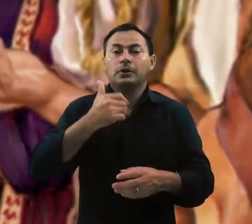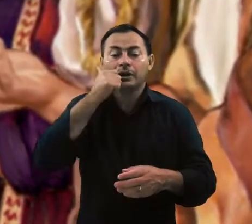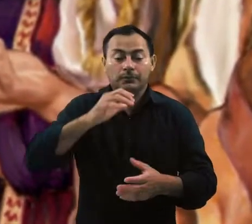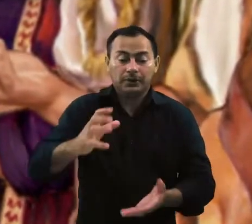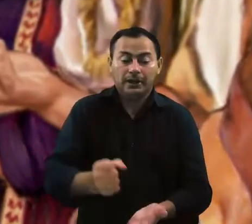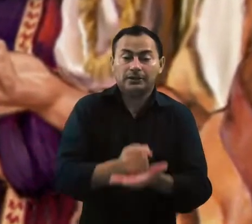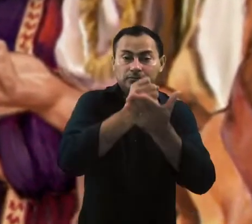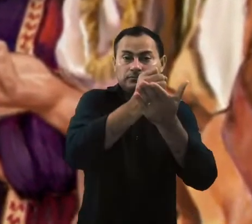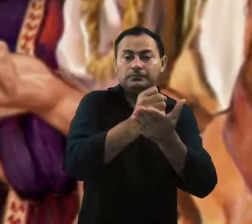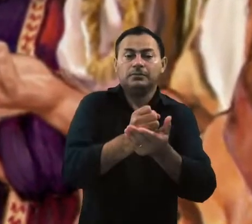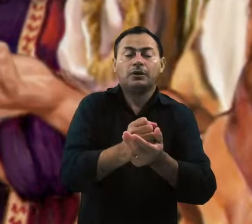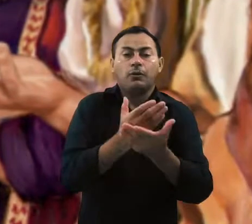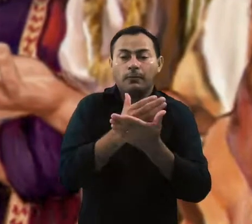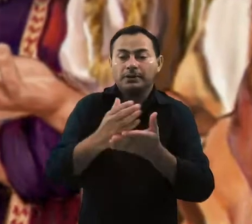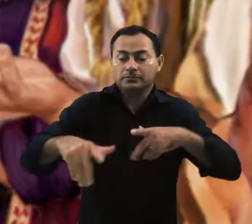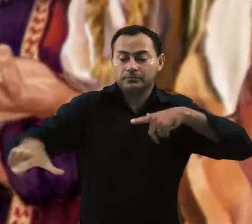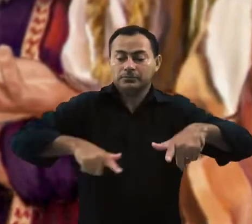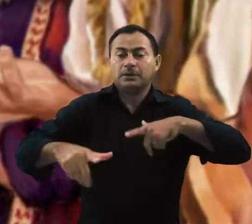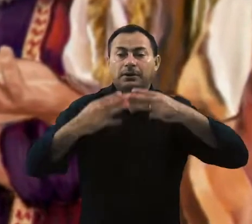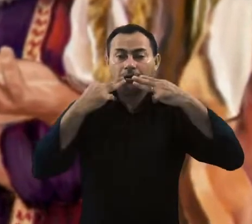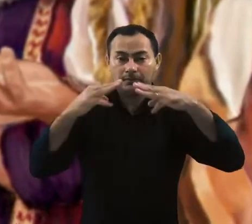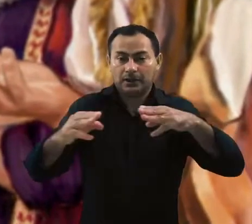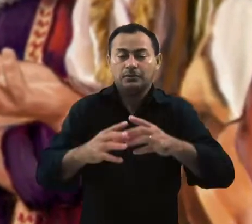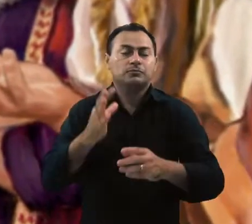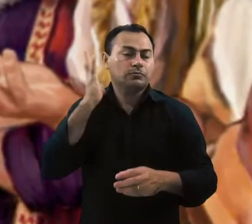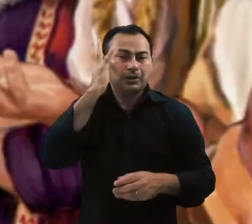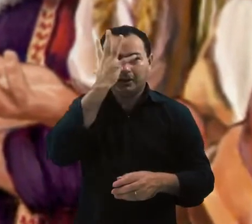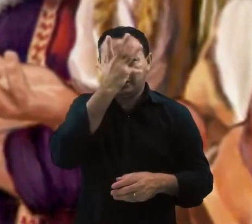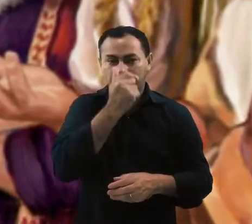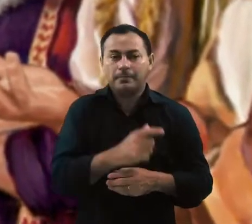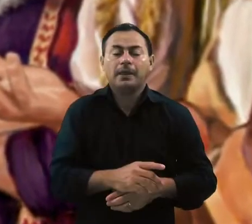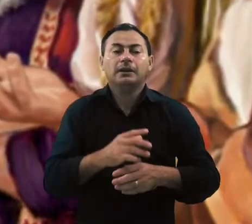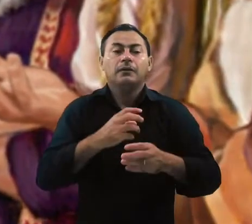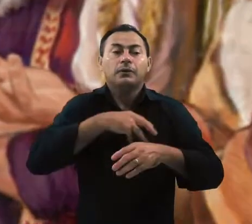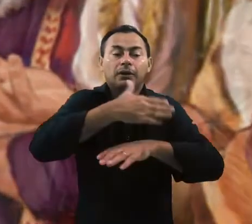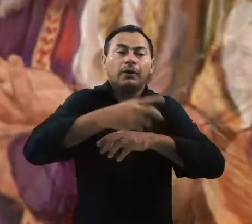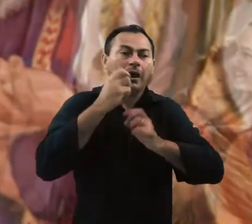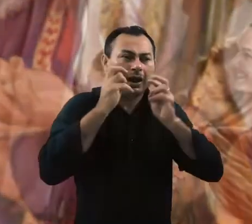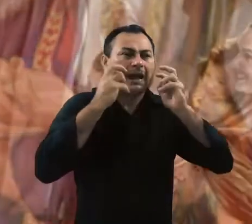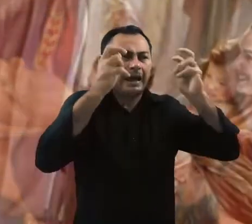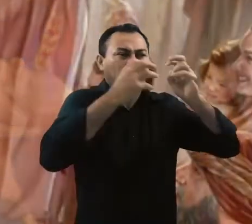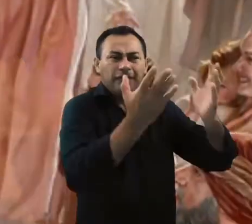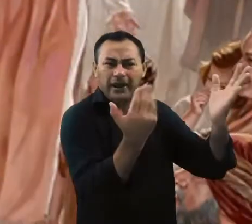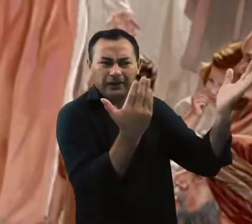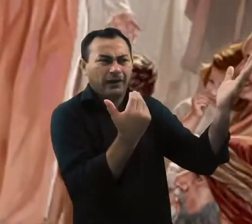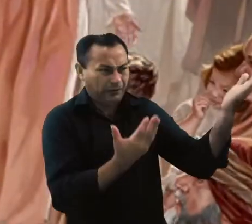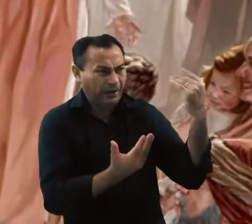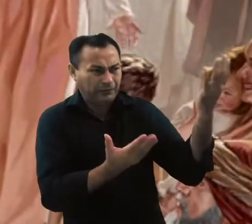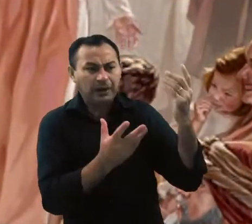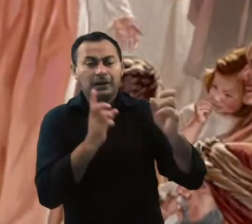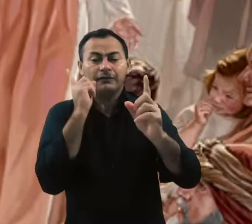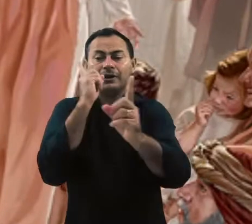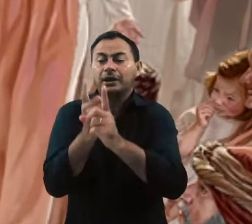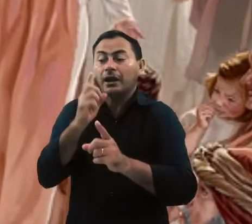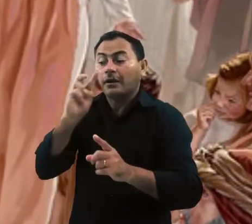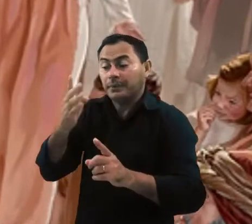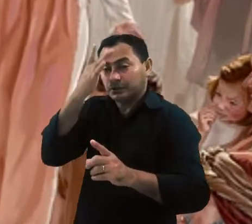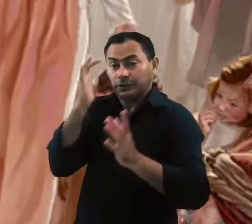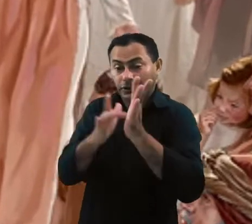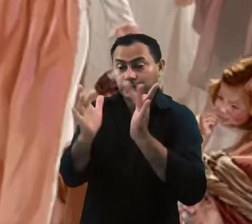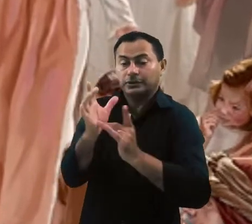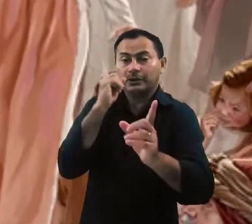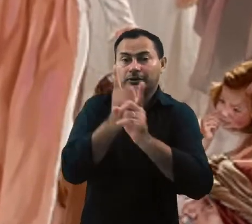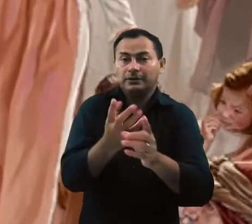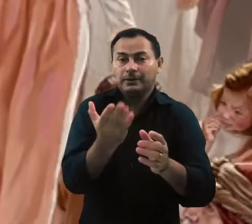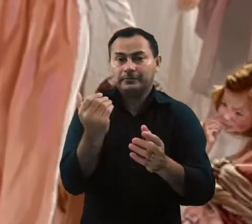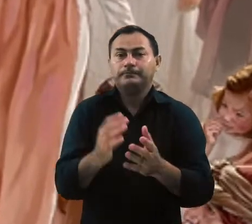porque ela foi salva aí e imediatamente começou um trabalho missionário Fantástico ela saiu gritando bem eu venho ver quem eu